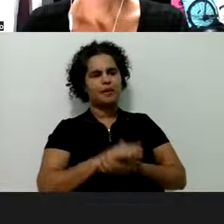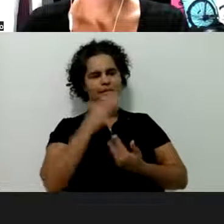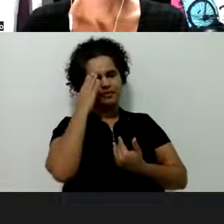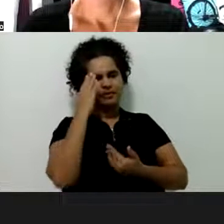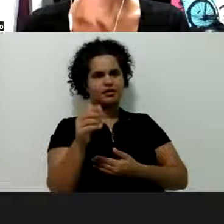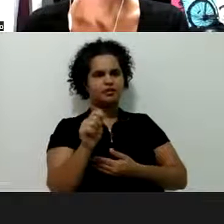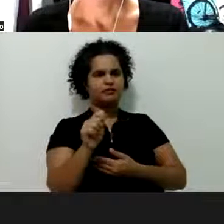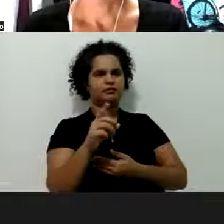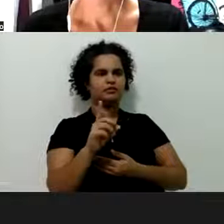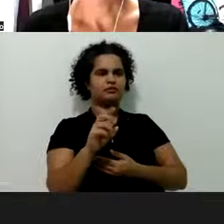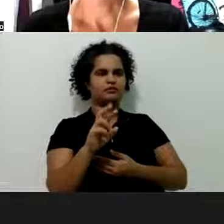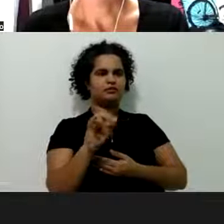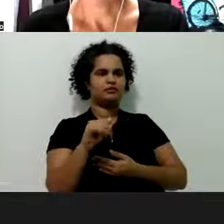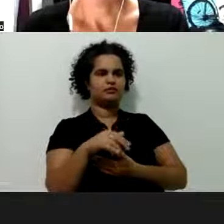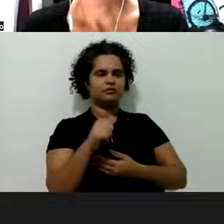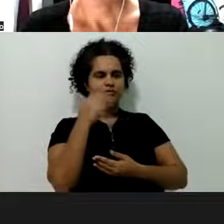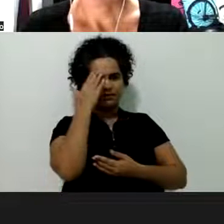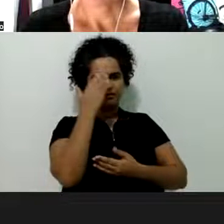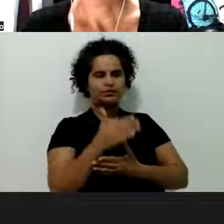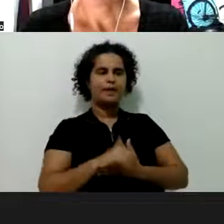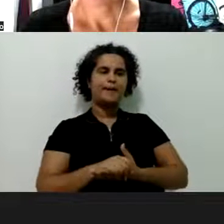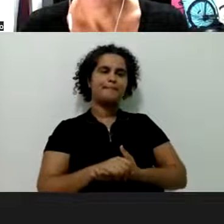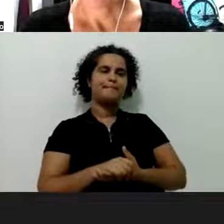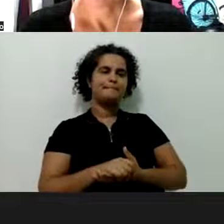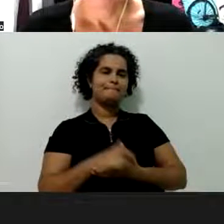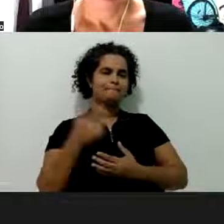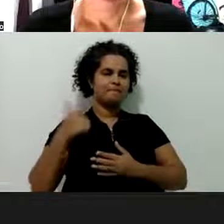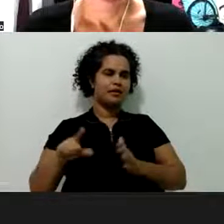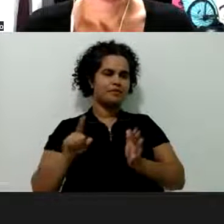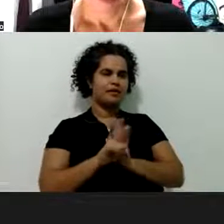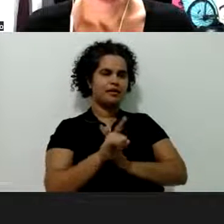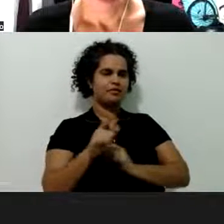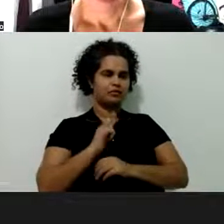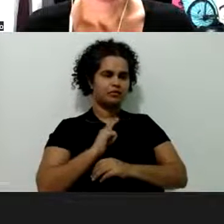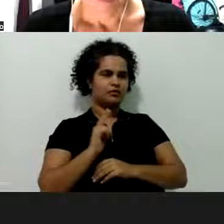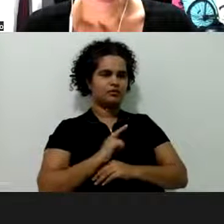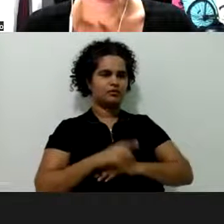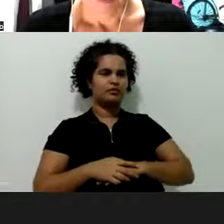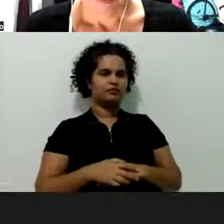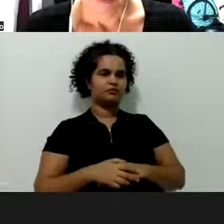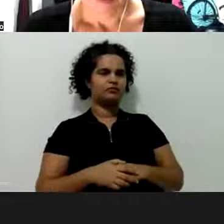Obrigada a você. Mais alguma pergunta a você? Maia.